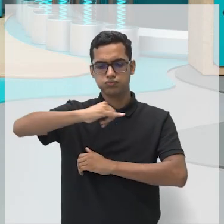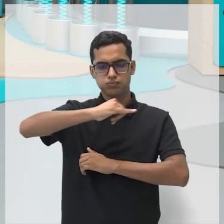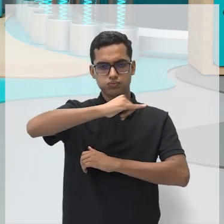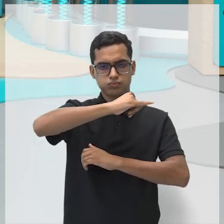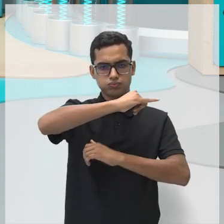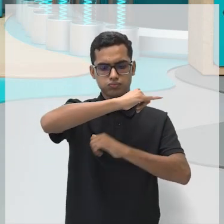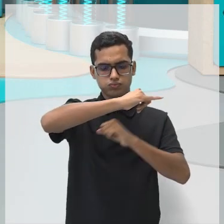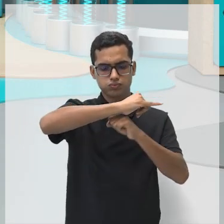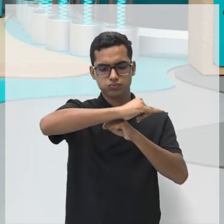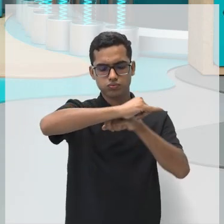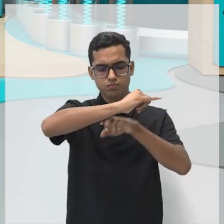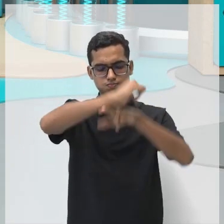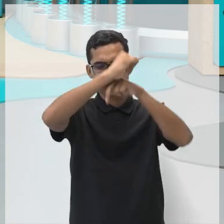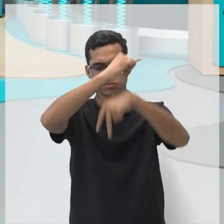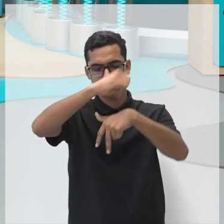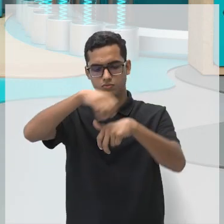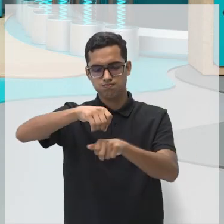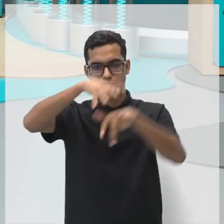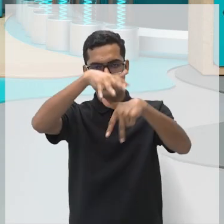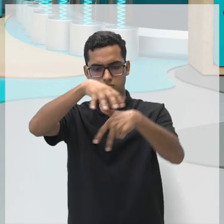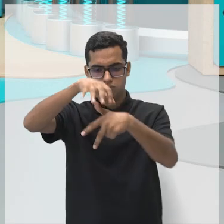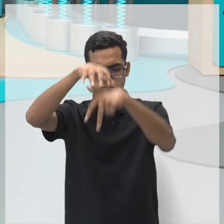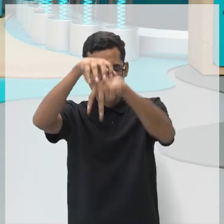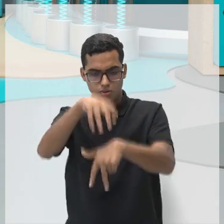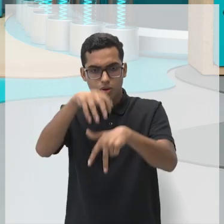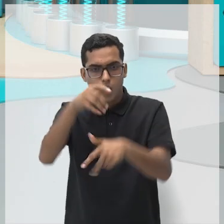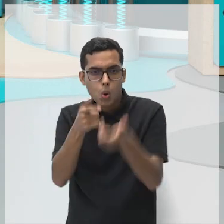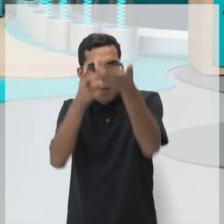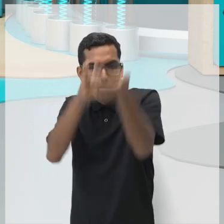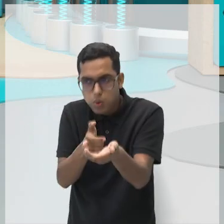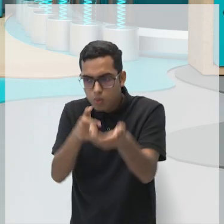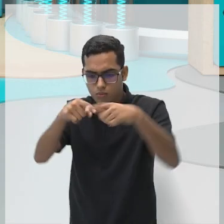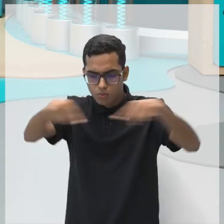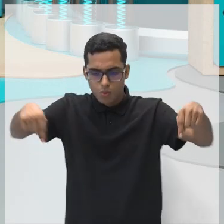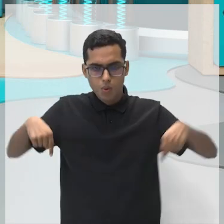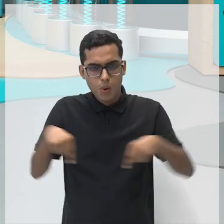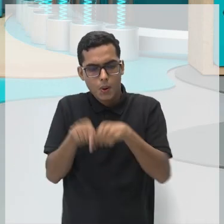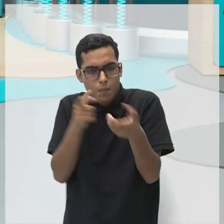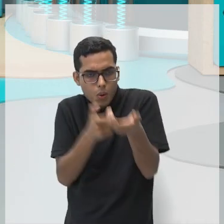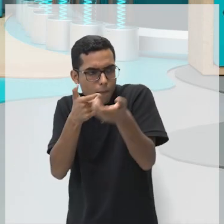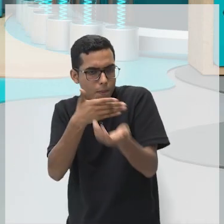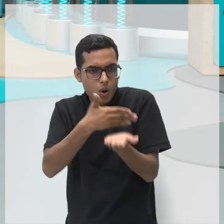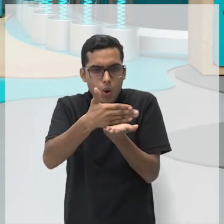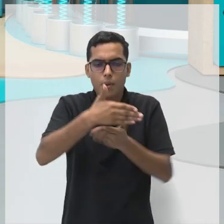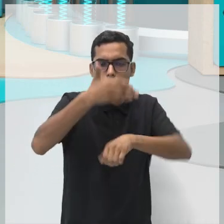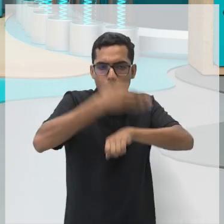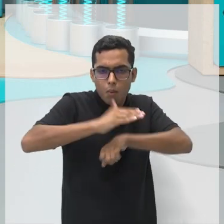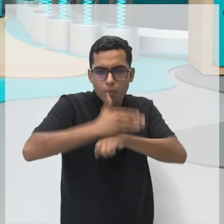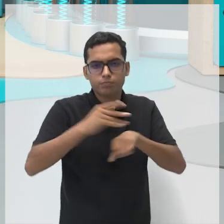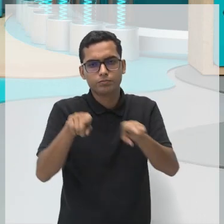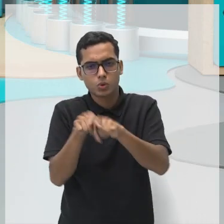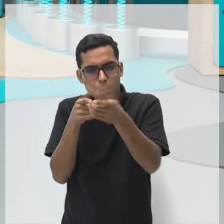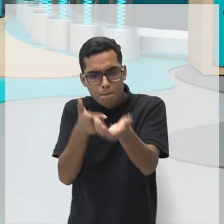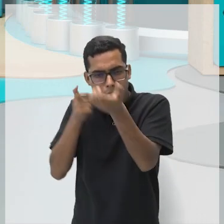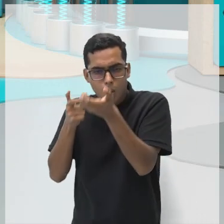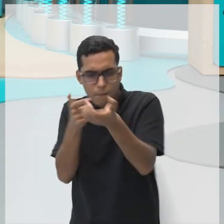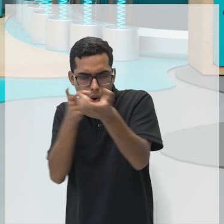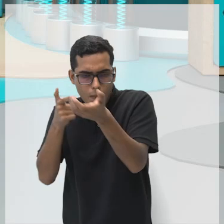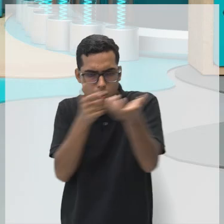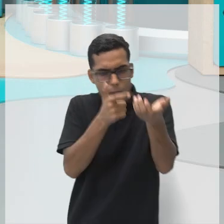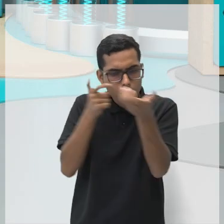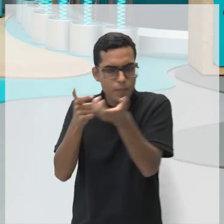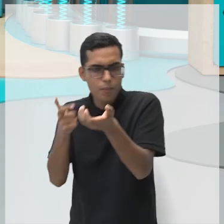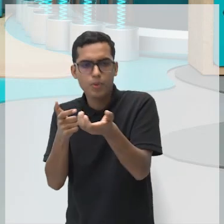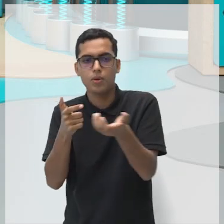no campo para fazer o combate simulado ali de tiros. E aí a gente conheceu o base jump primeiro e agora a gente vai conhecer a parte do